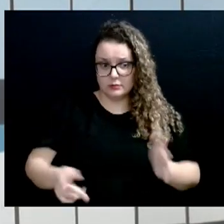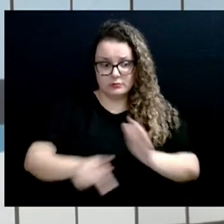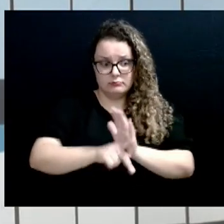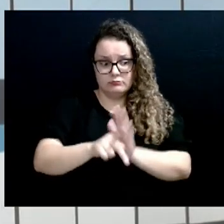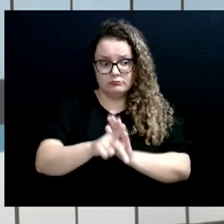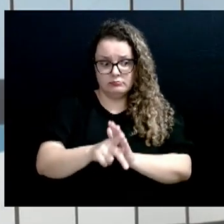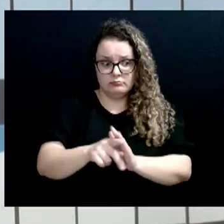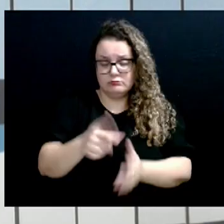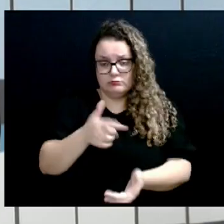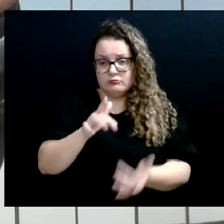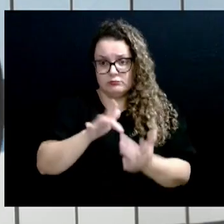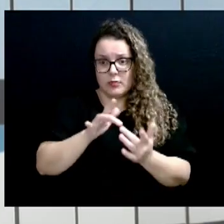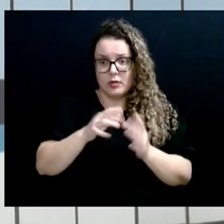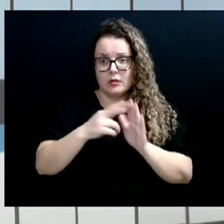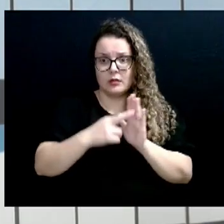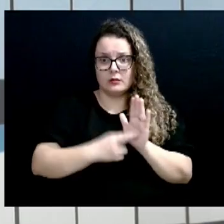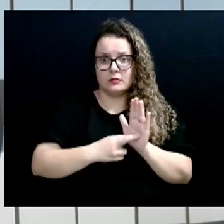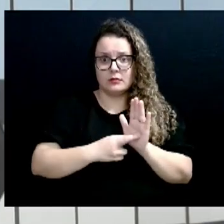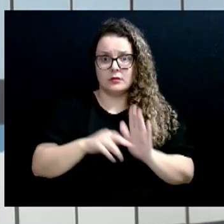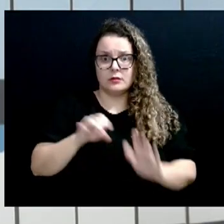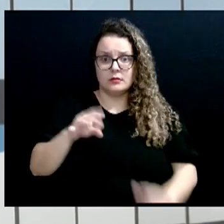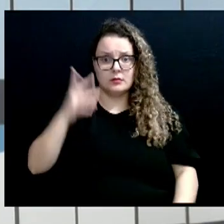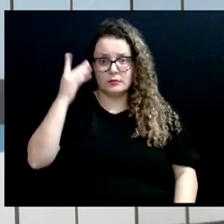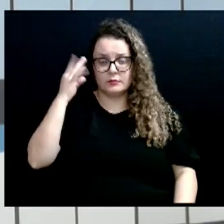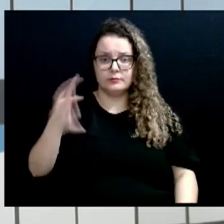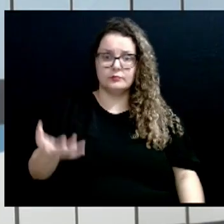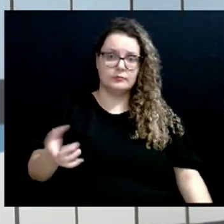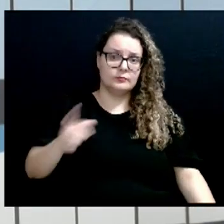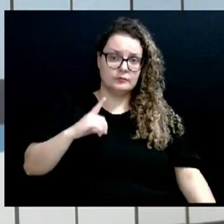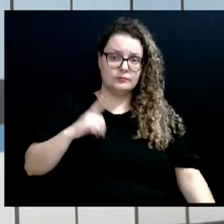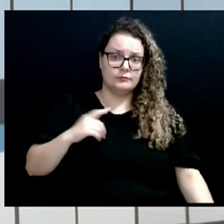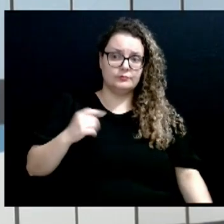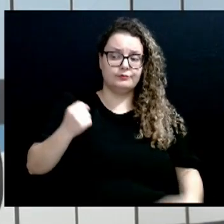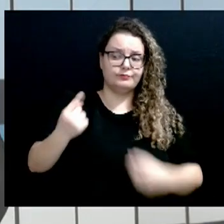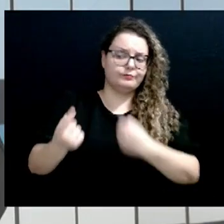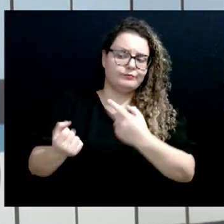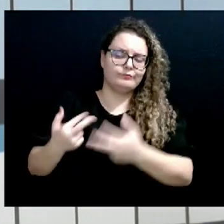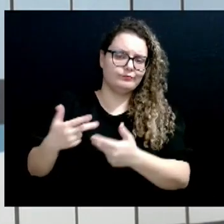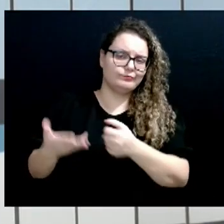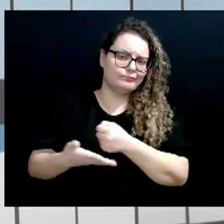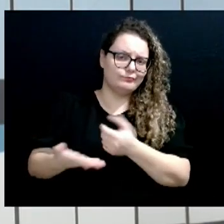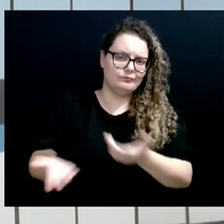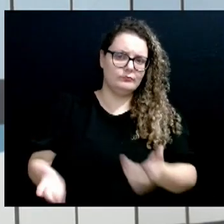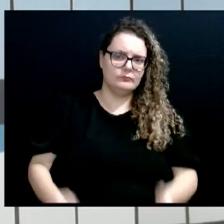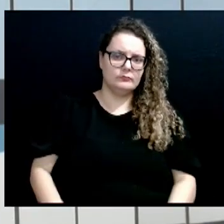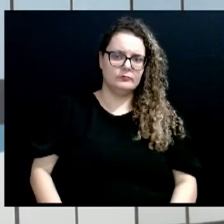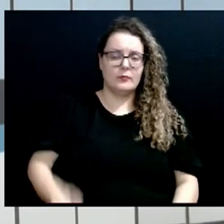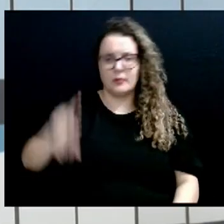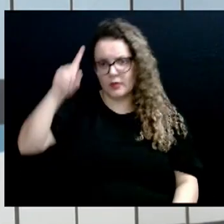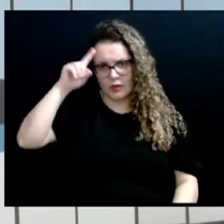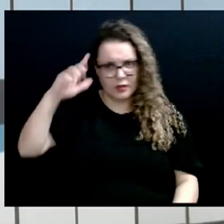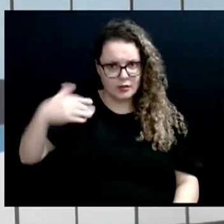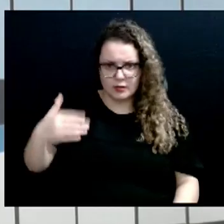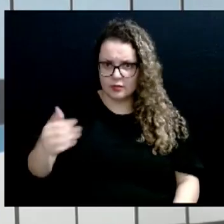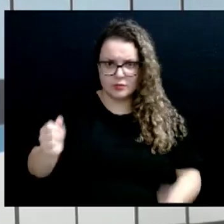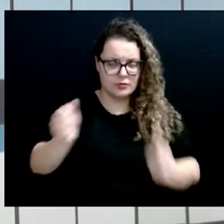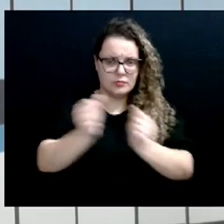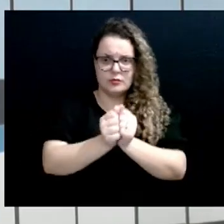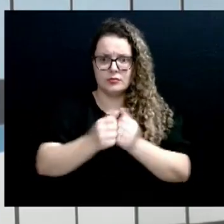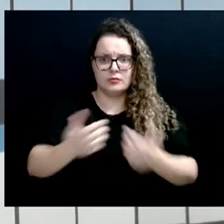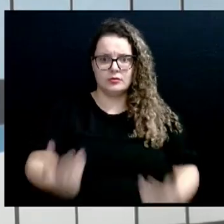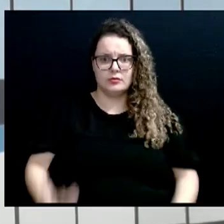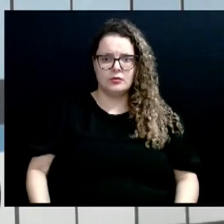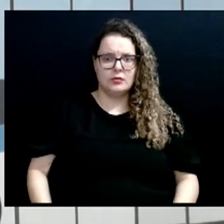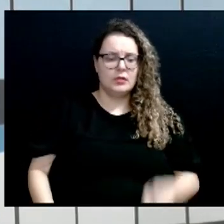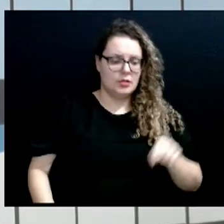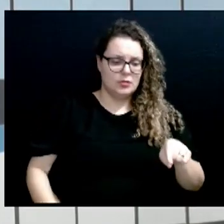com essas regras. Somente na parte teórica que ele vai ter ali uma basezinha, né? Mas na prática do dia a dia, junto com o instrutor ensinando, olha, isso não pode, isso